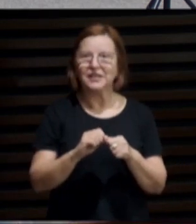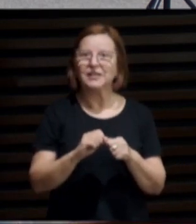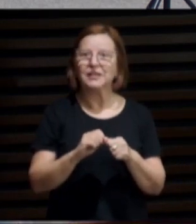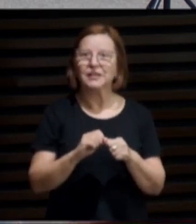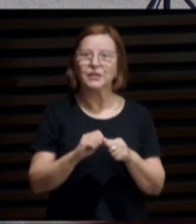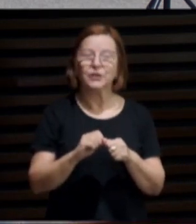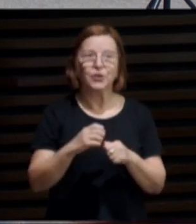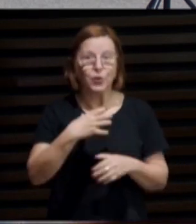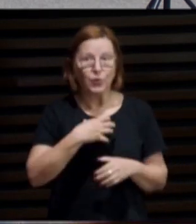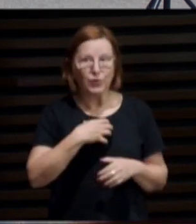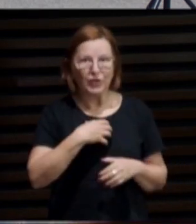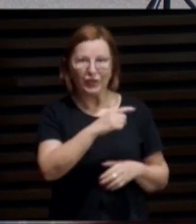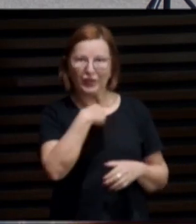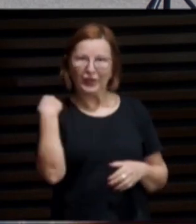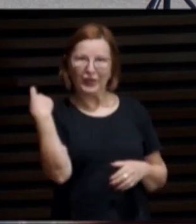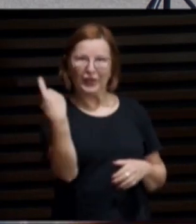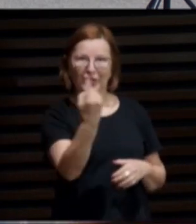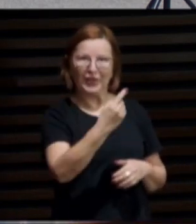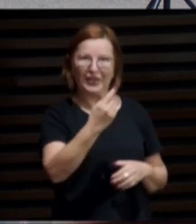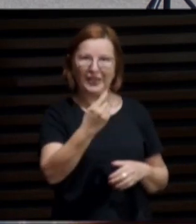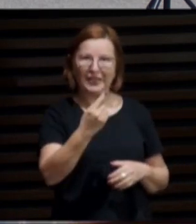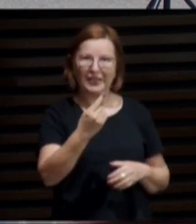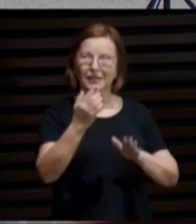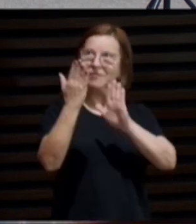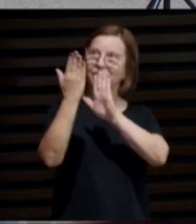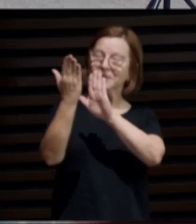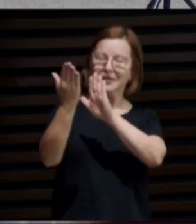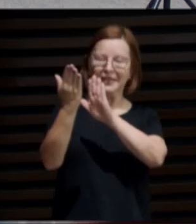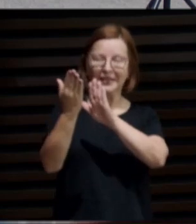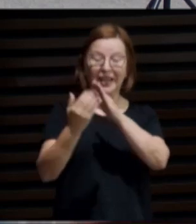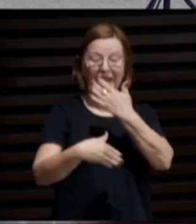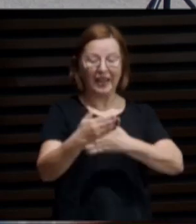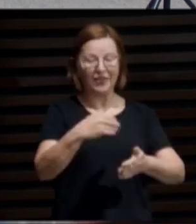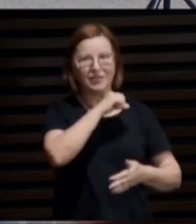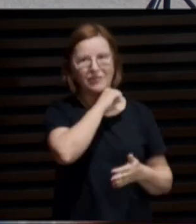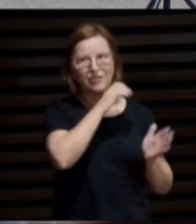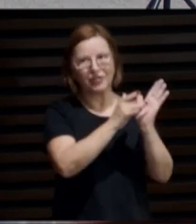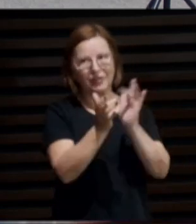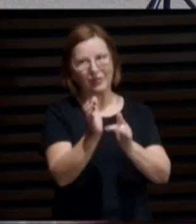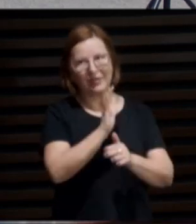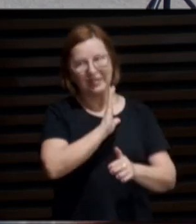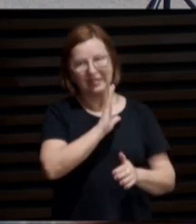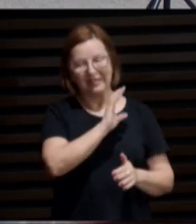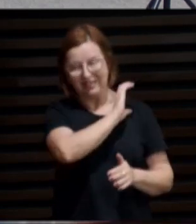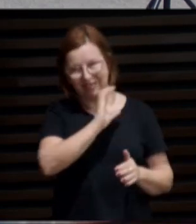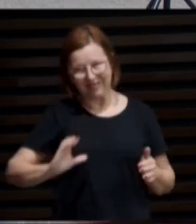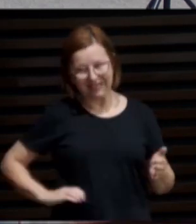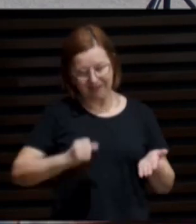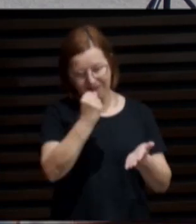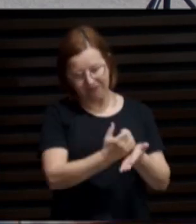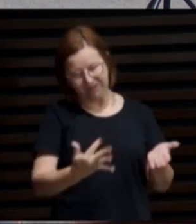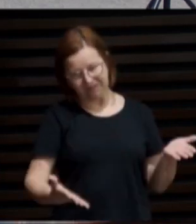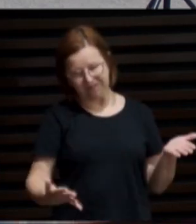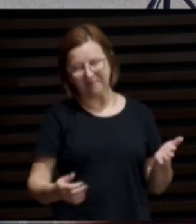Filho Jesus Cristo, o sangue derramado ali. Mas, seguindo um pouquinho mais à frente, nós encontramos um